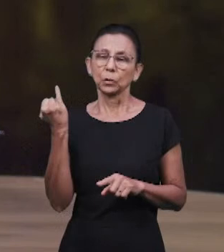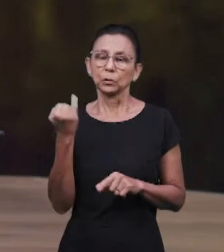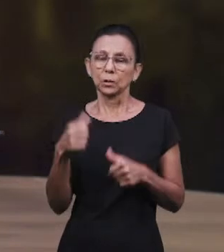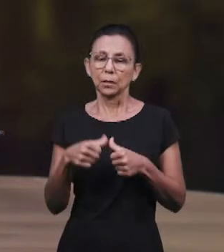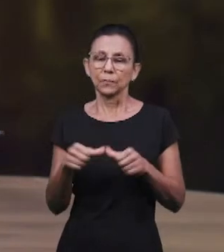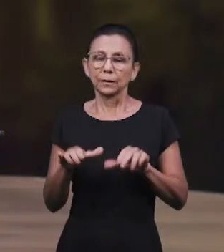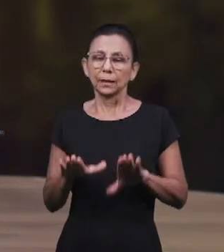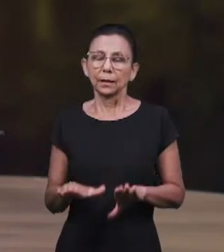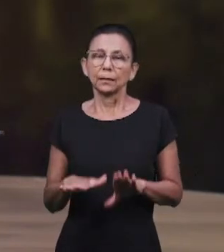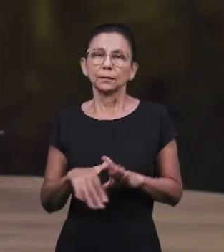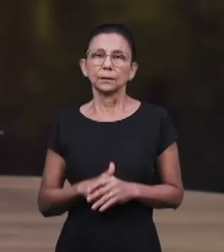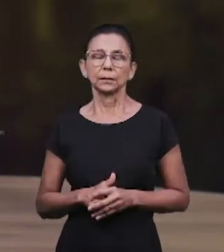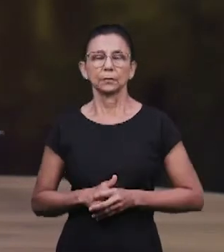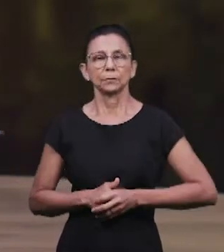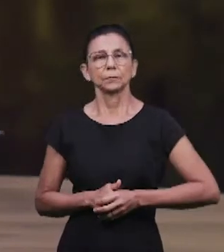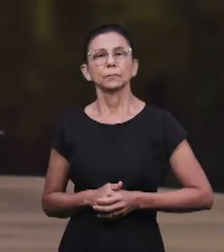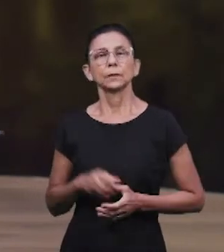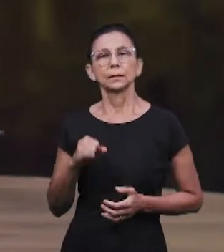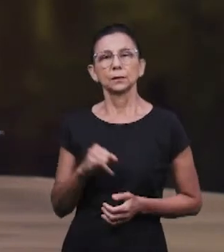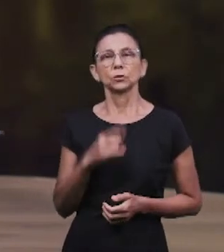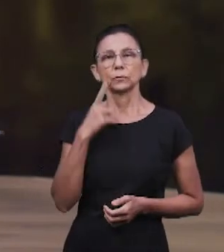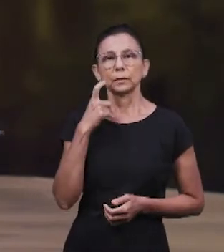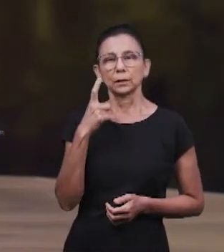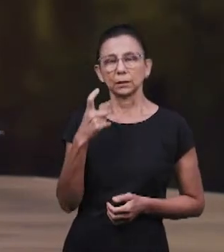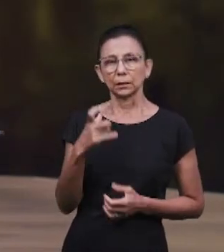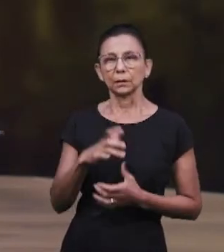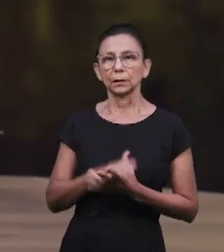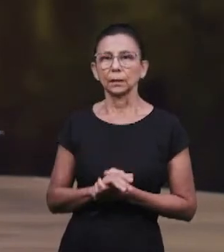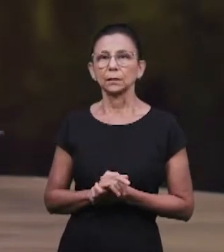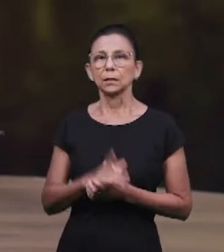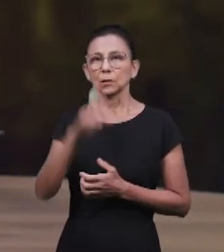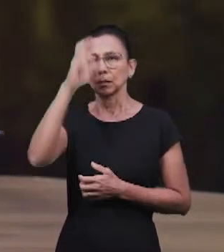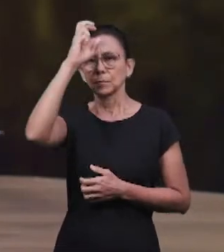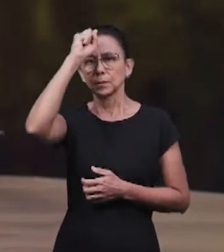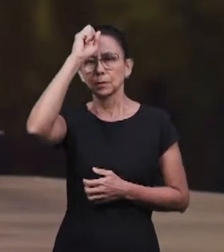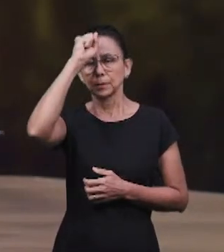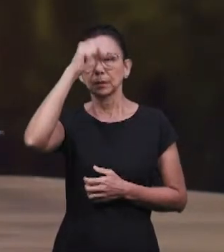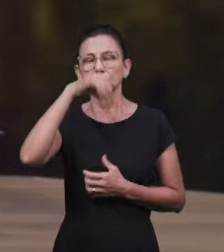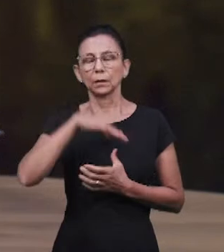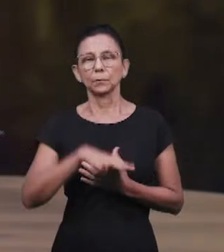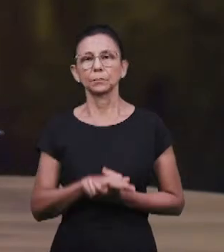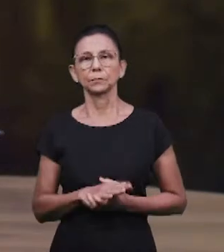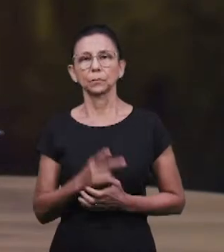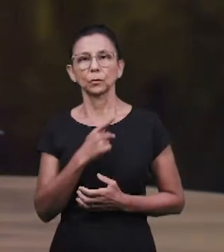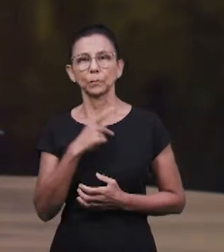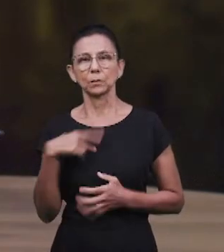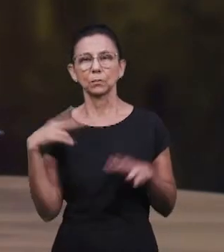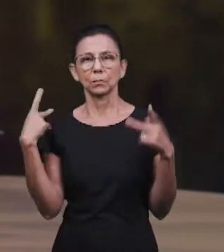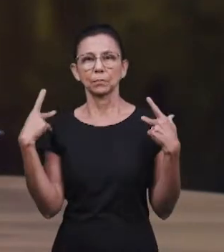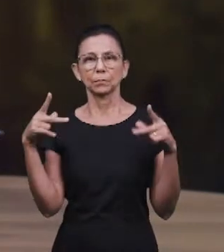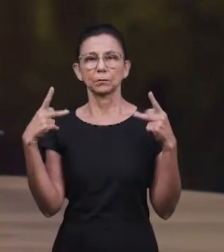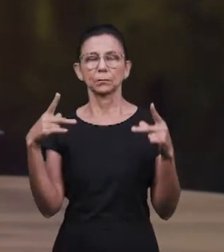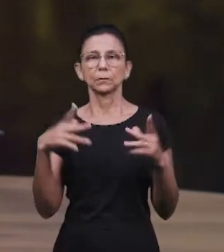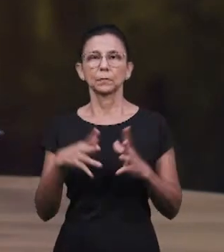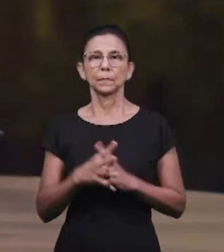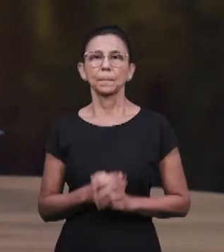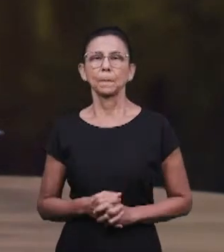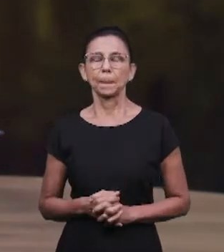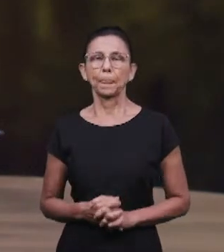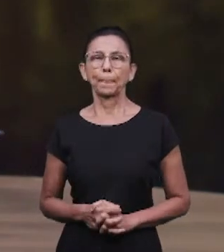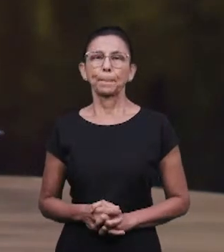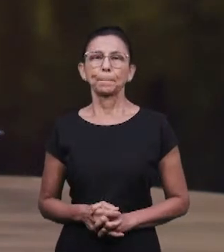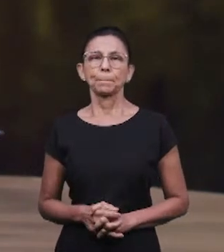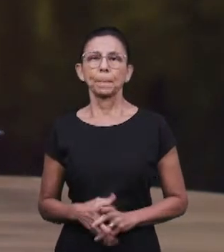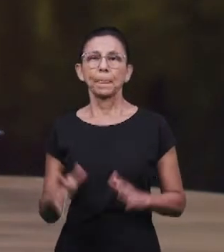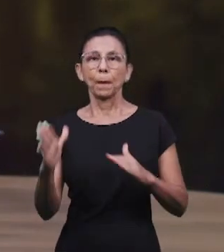vai aprender muito com aqueles pastores que estão ensinando a palavra de Deus para nós. Eles não